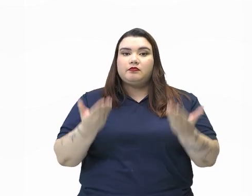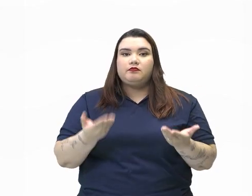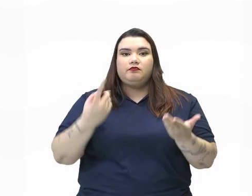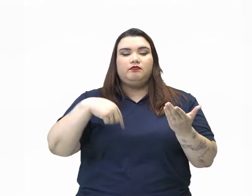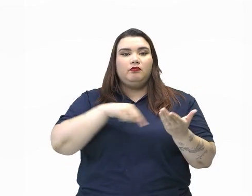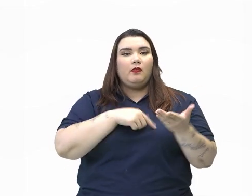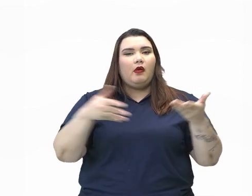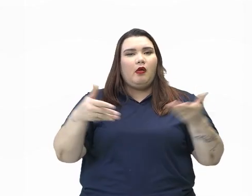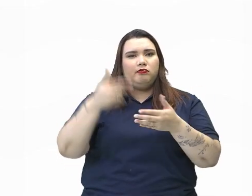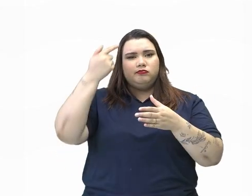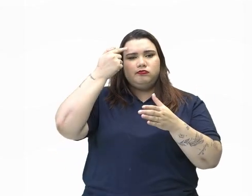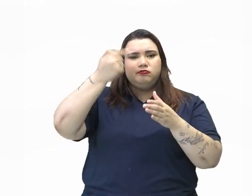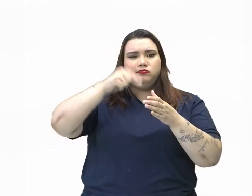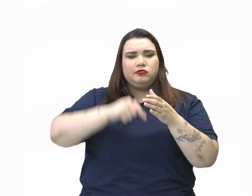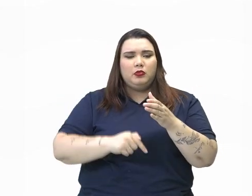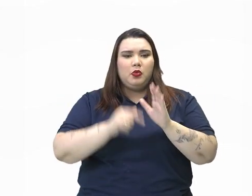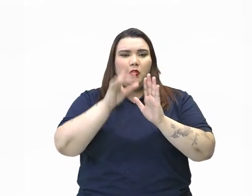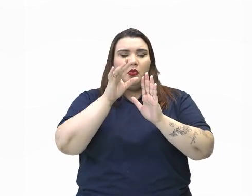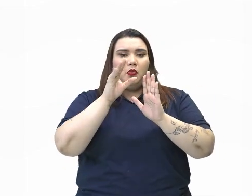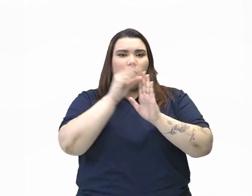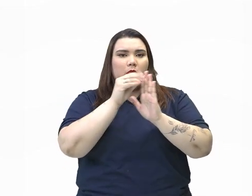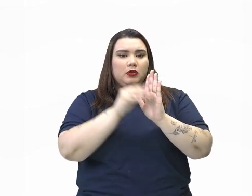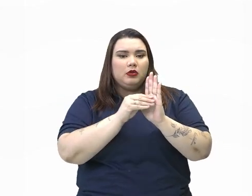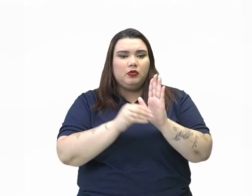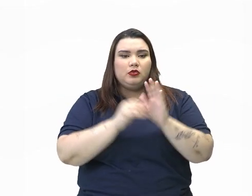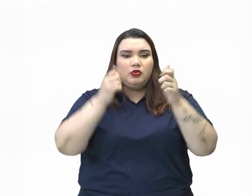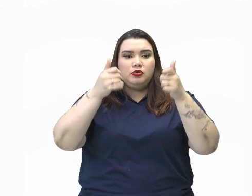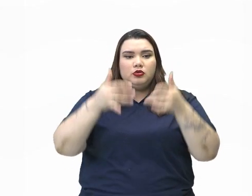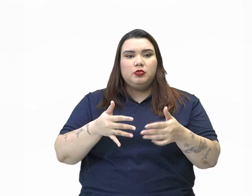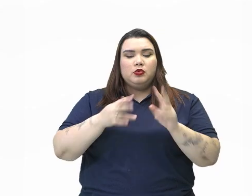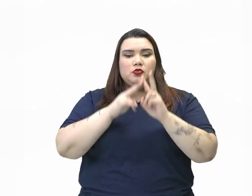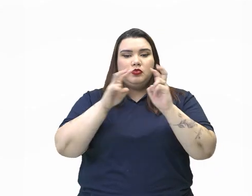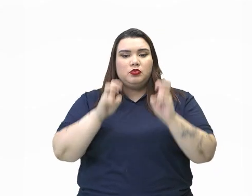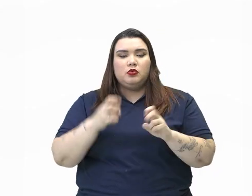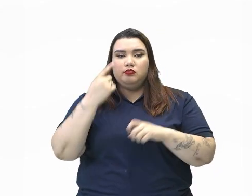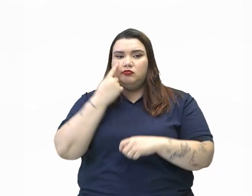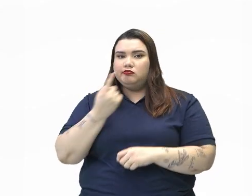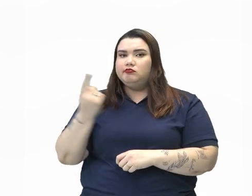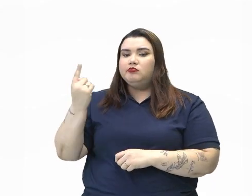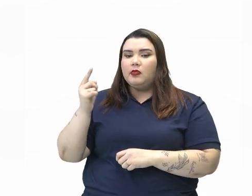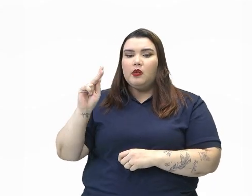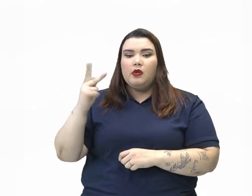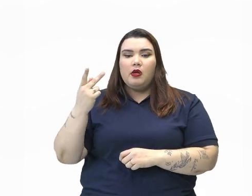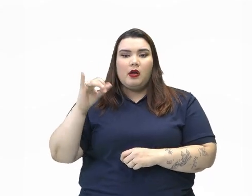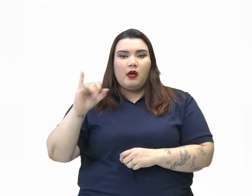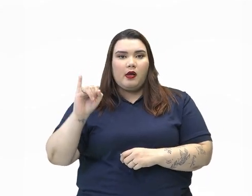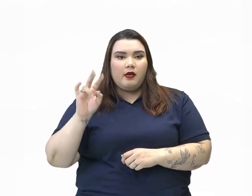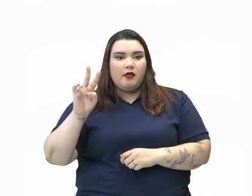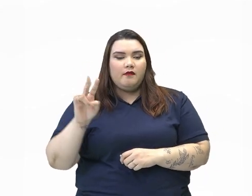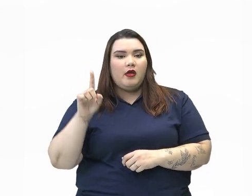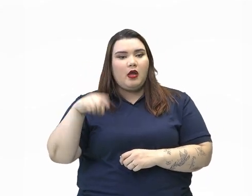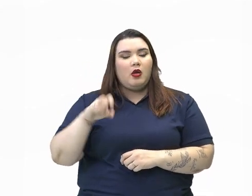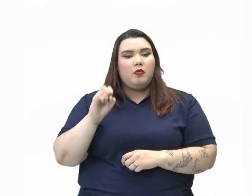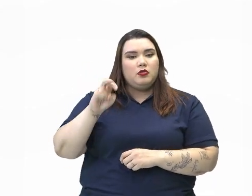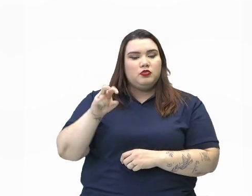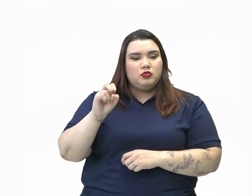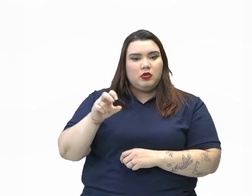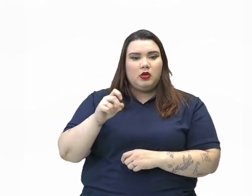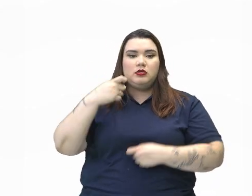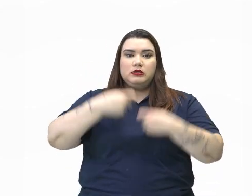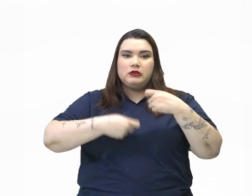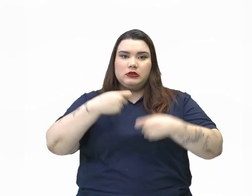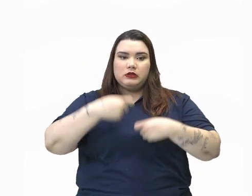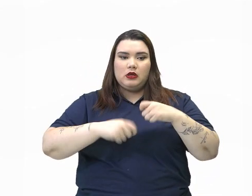vai aprofundar falando um pouco mais sobre o HIV, que é uma doença aí também, né, uma infecção